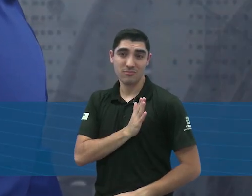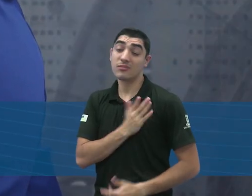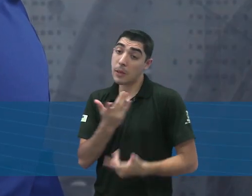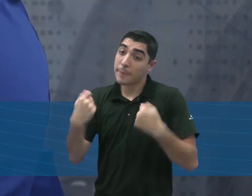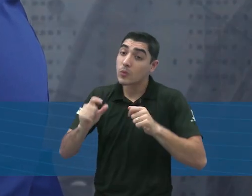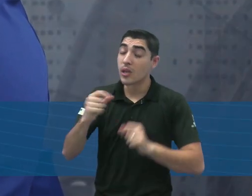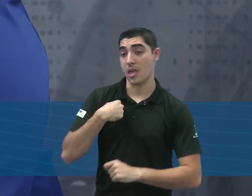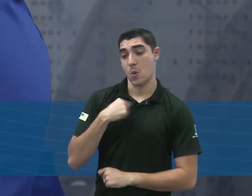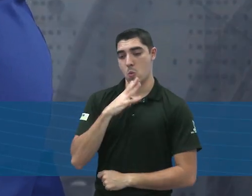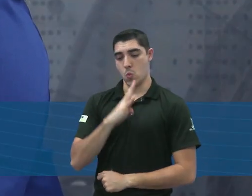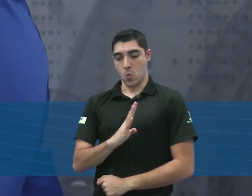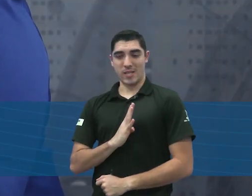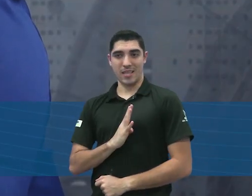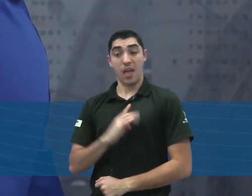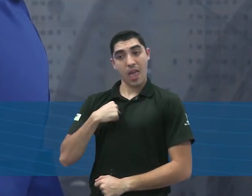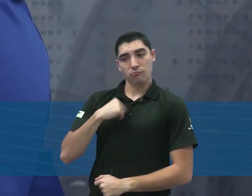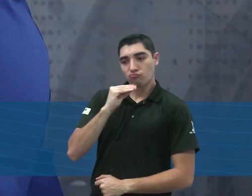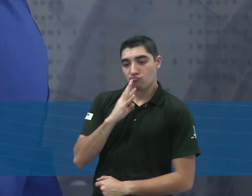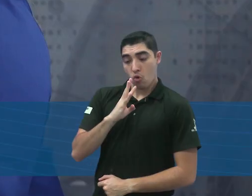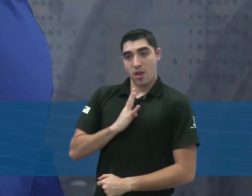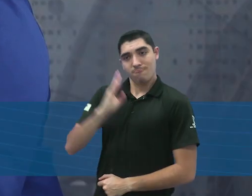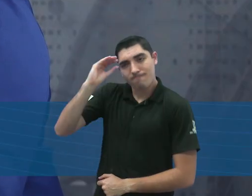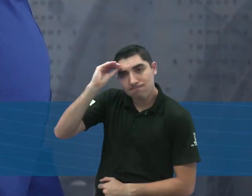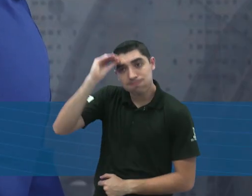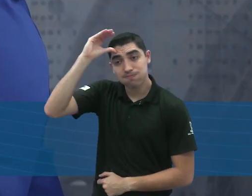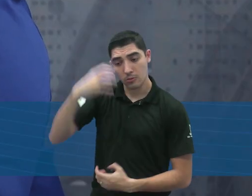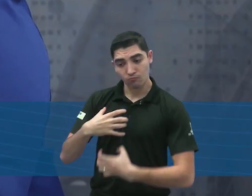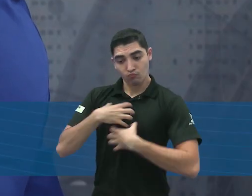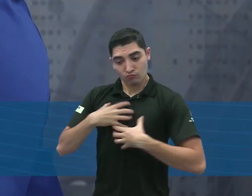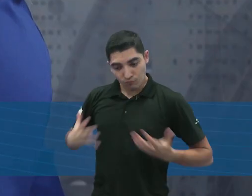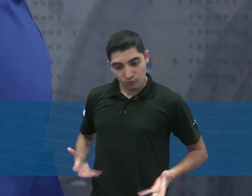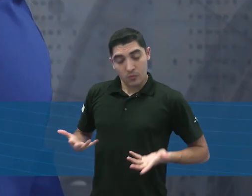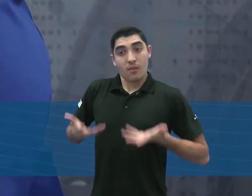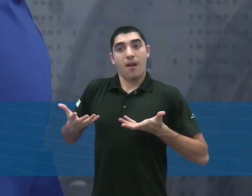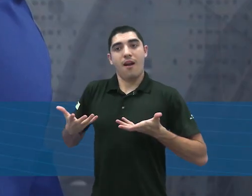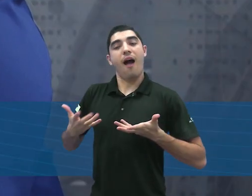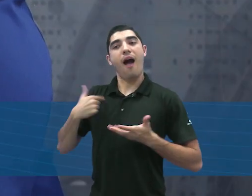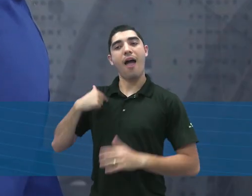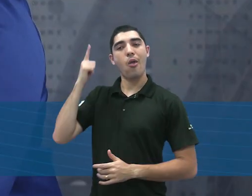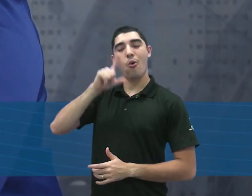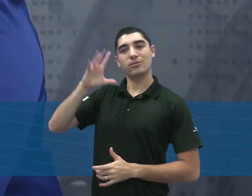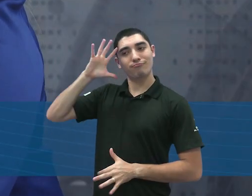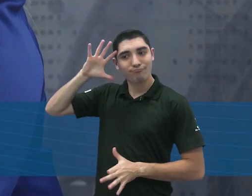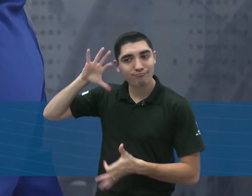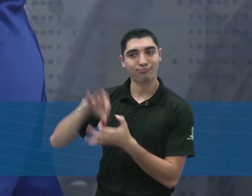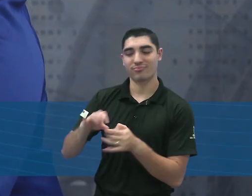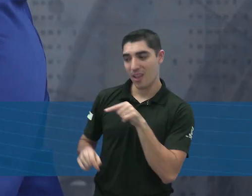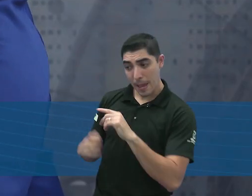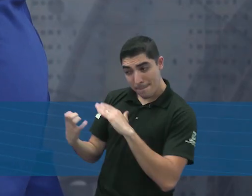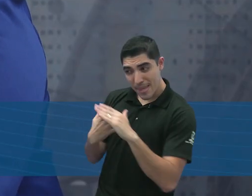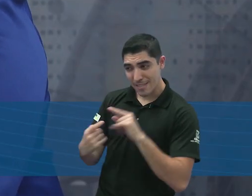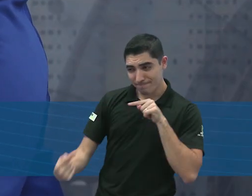o autoconhecimento. Quanto mais eu conheço aquilo que me motiva, fica mais fácil alinhar se aquilo que a empresa